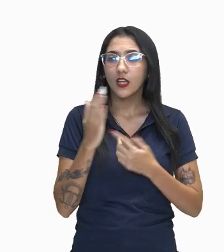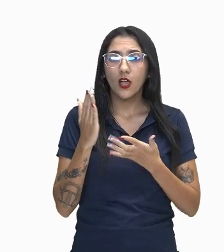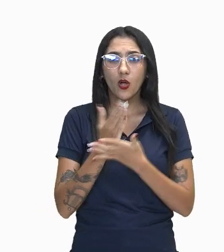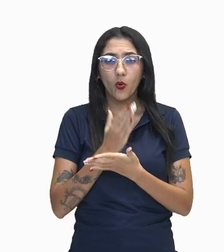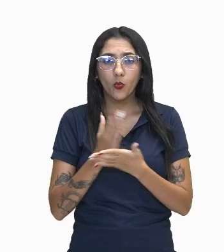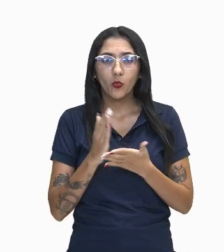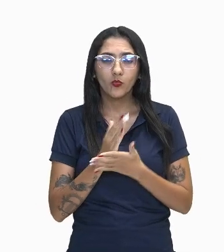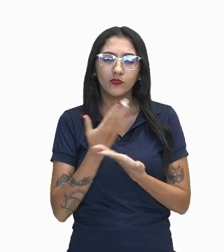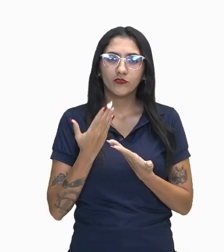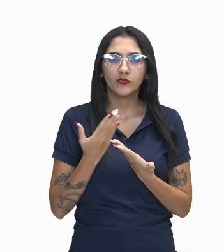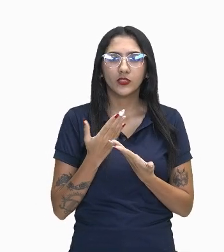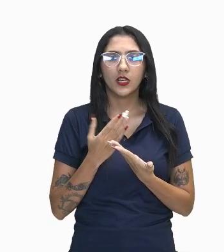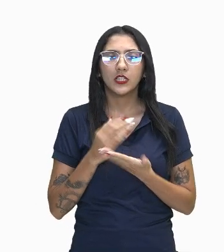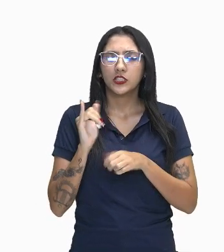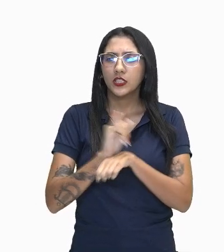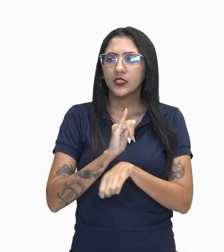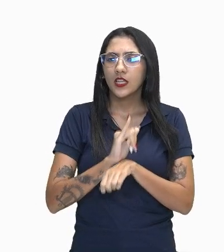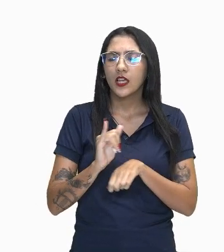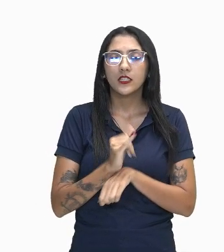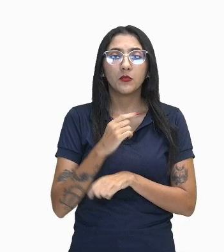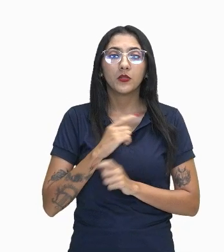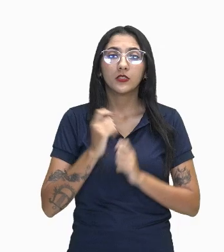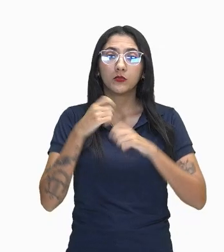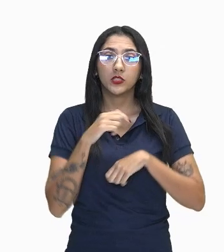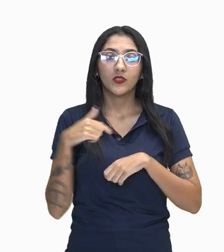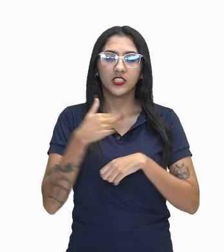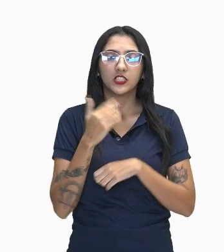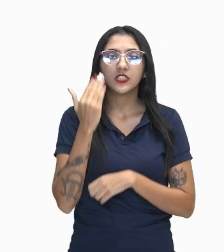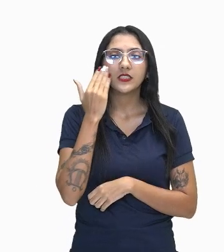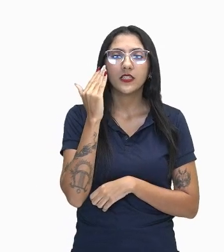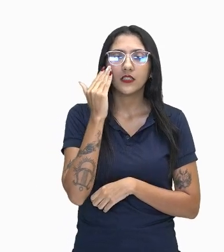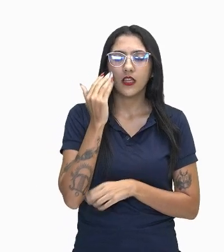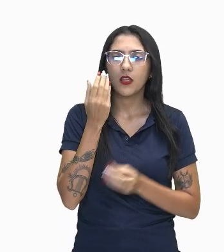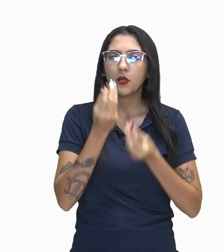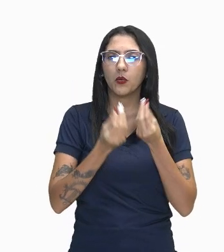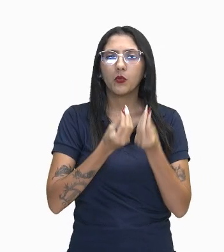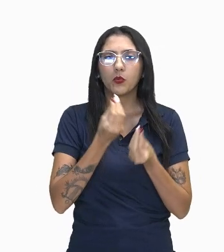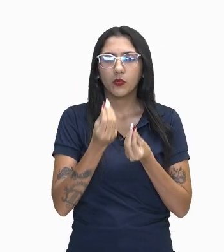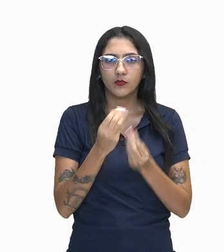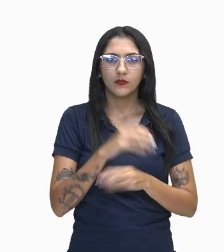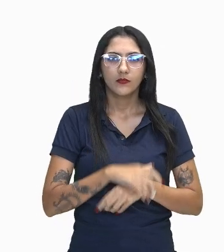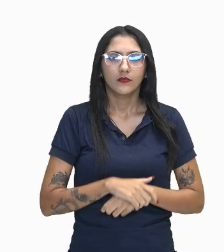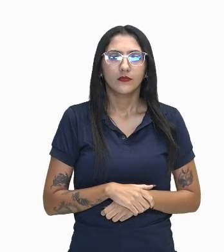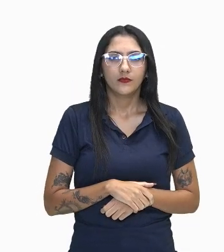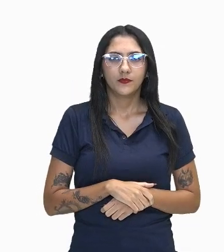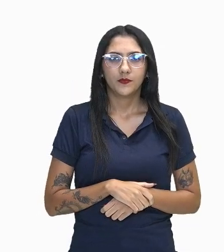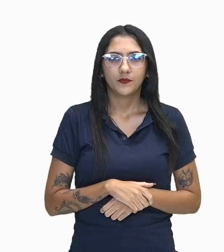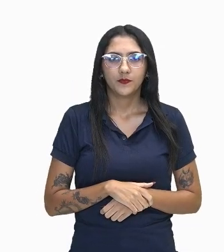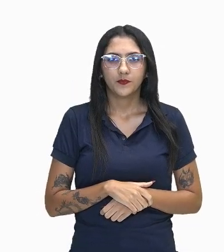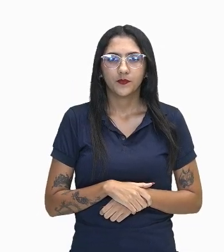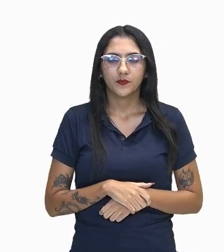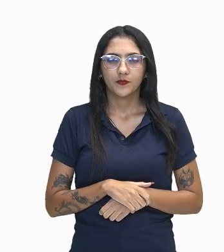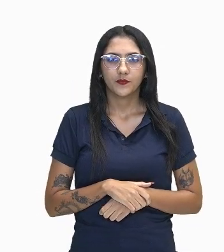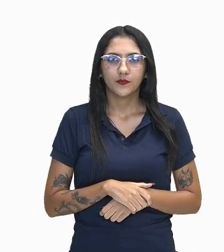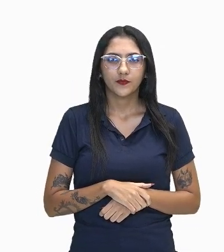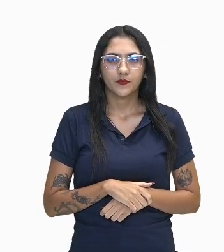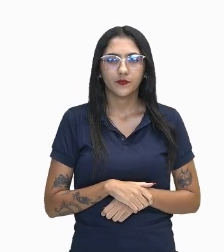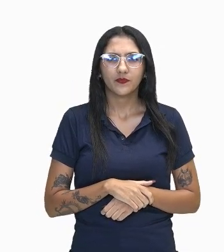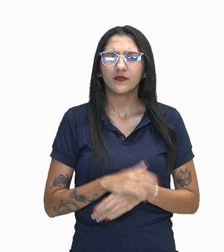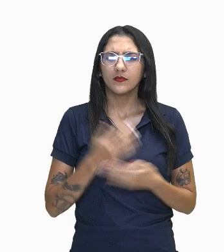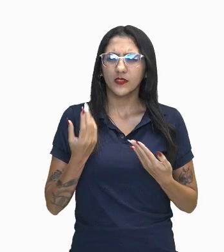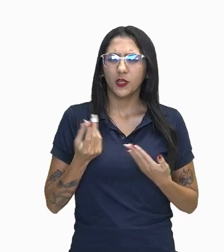para buscar orientação, tá? Então, no início, né, ali, com